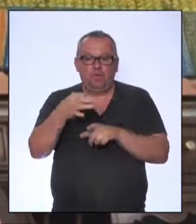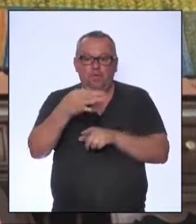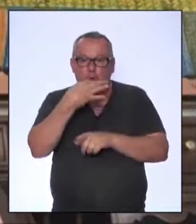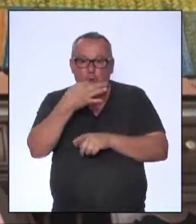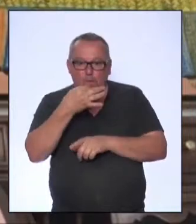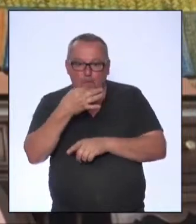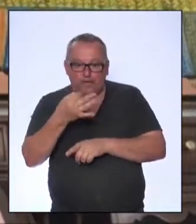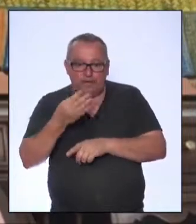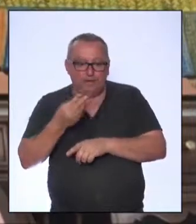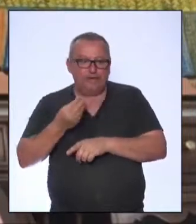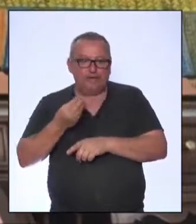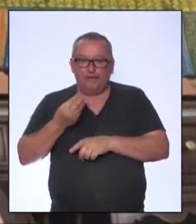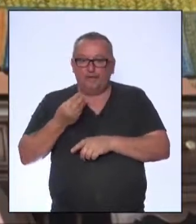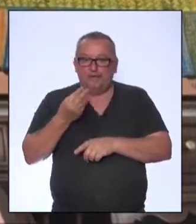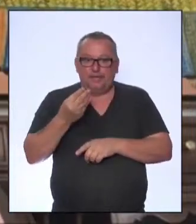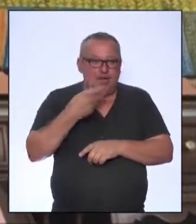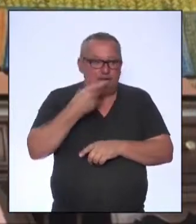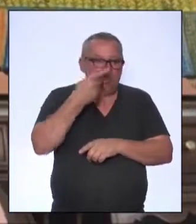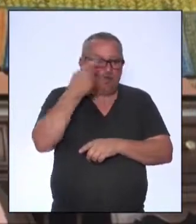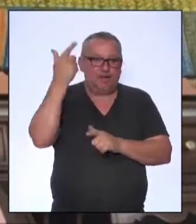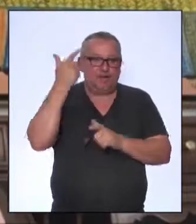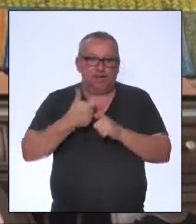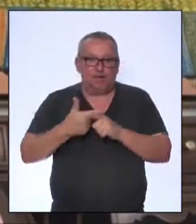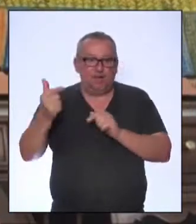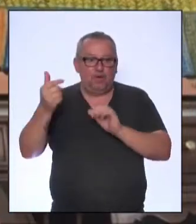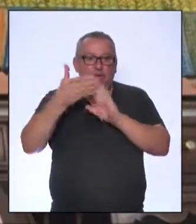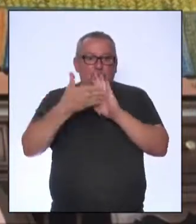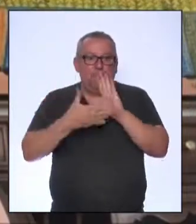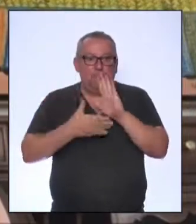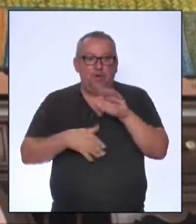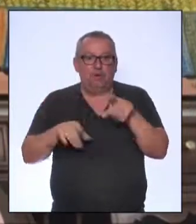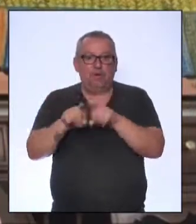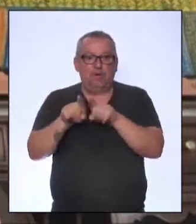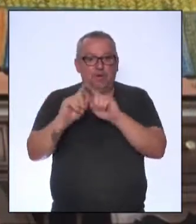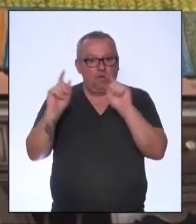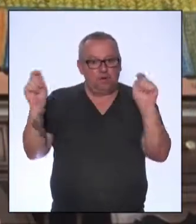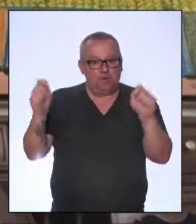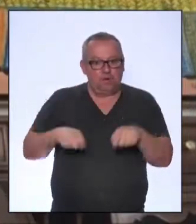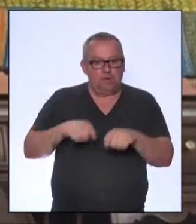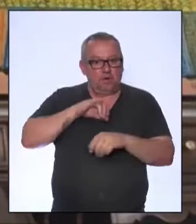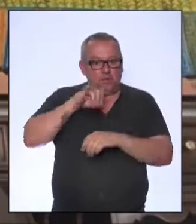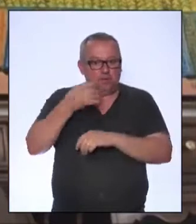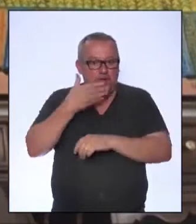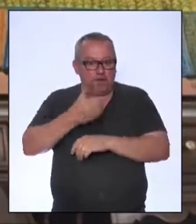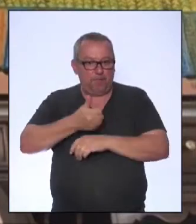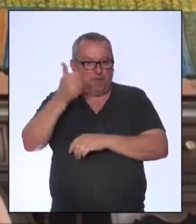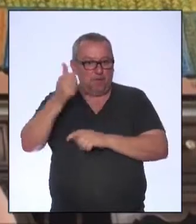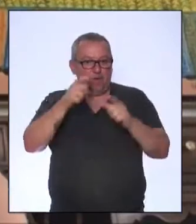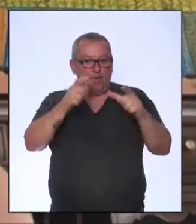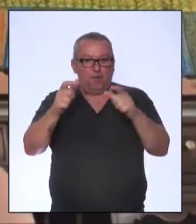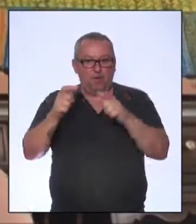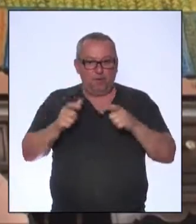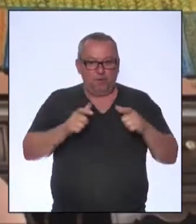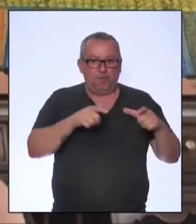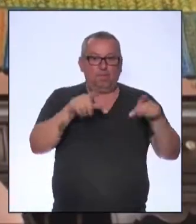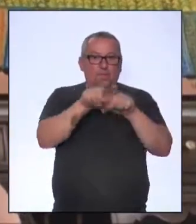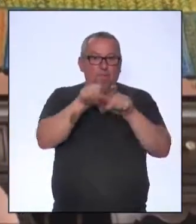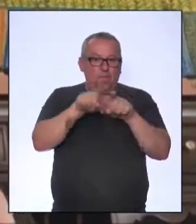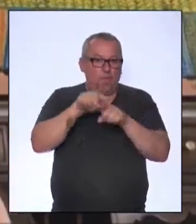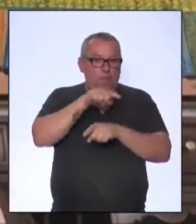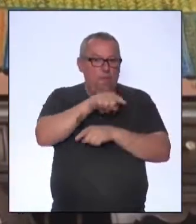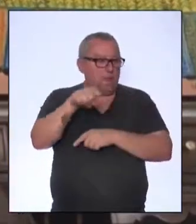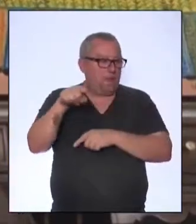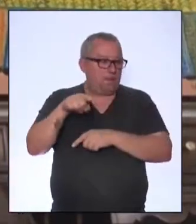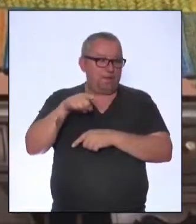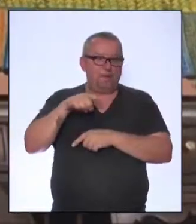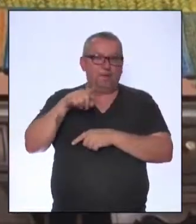palpite sobre o programa, sobre a possibilidade de aproveitar melhor o espaço. Você,